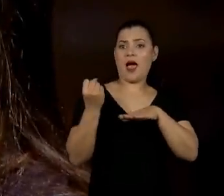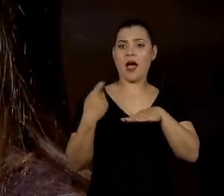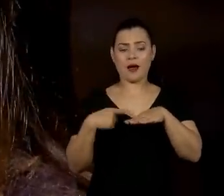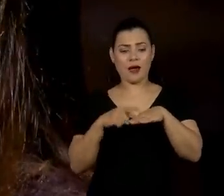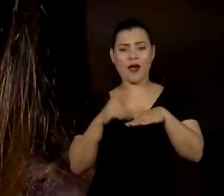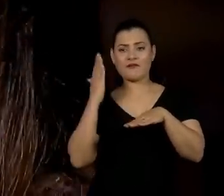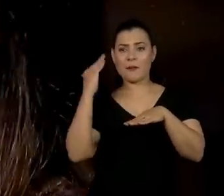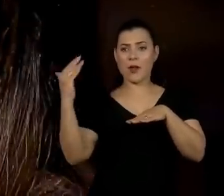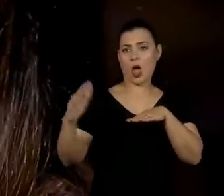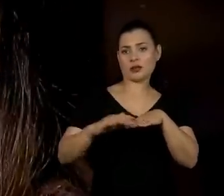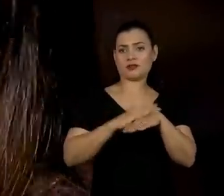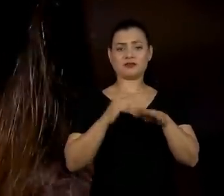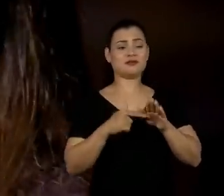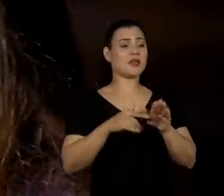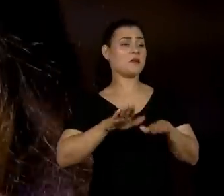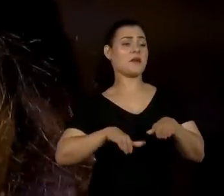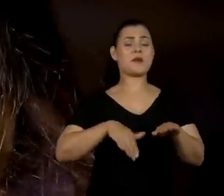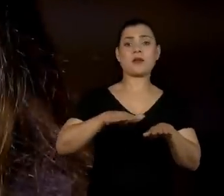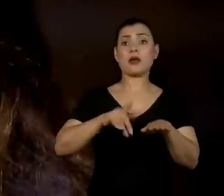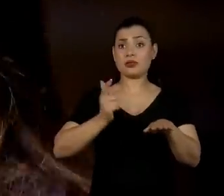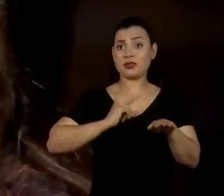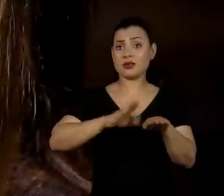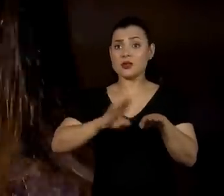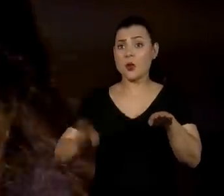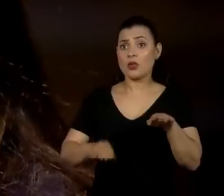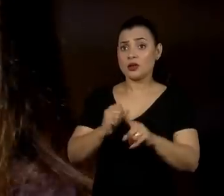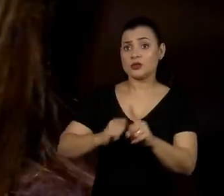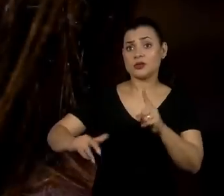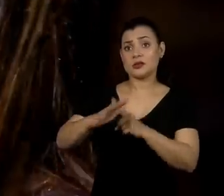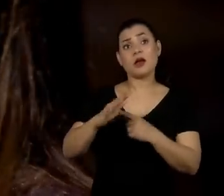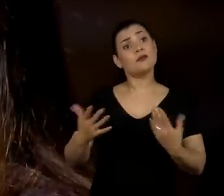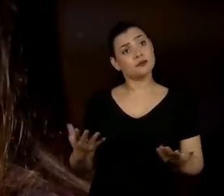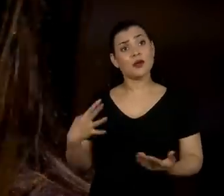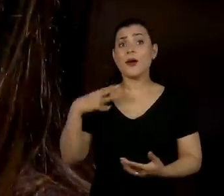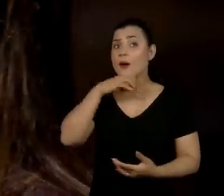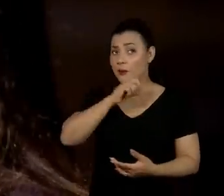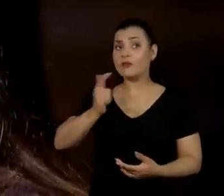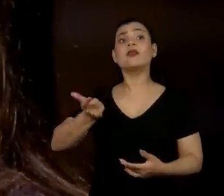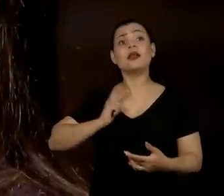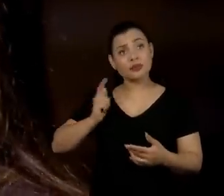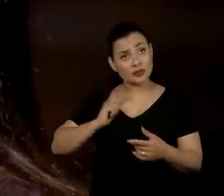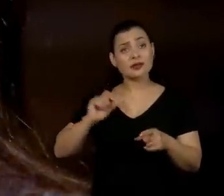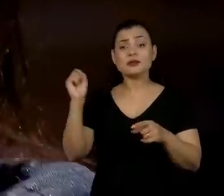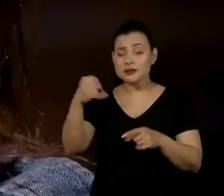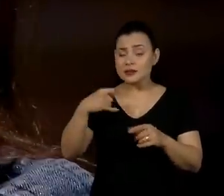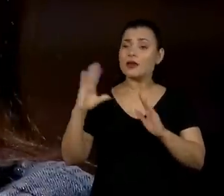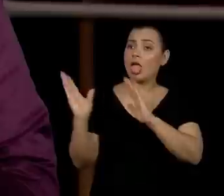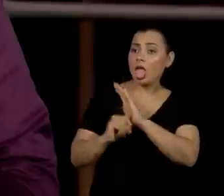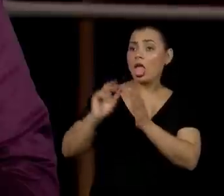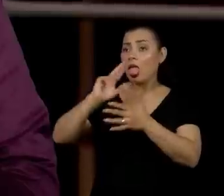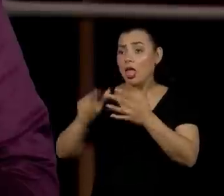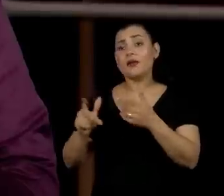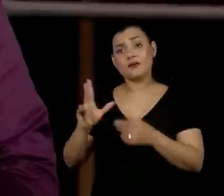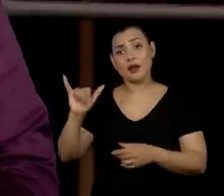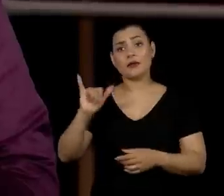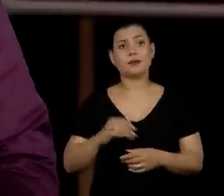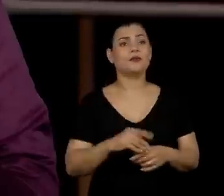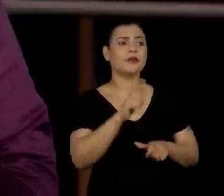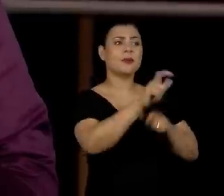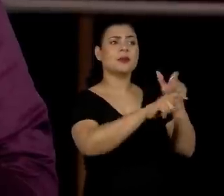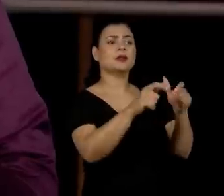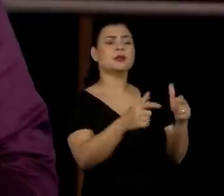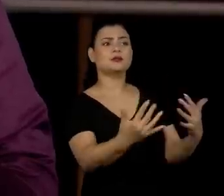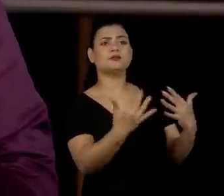tênis de marca Onde existe desigualdade social vai existir a imaginaridade e para quem tá te ouvindo